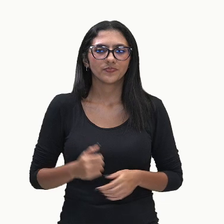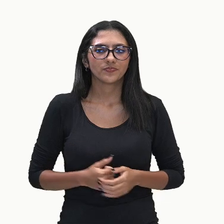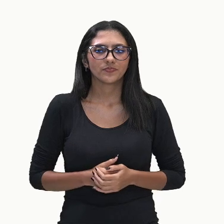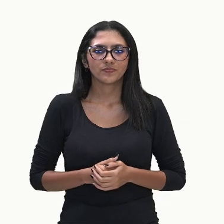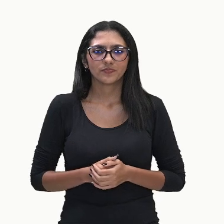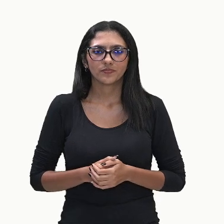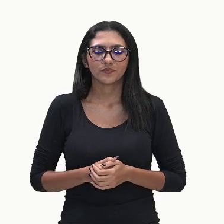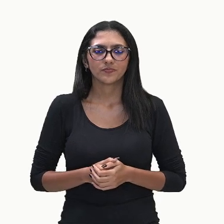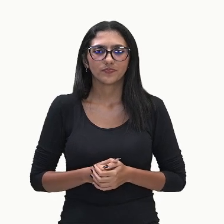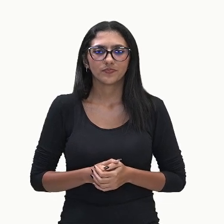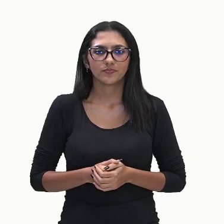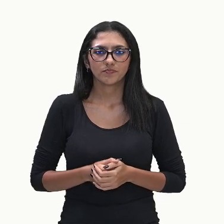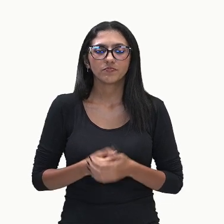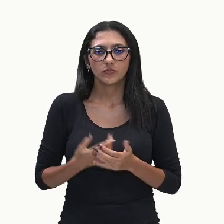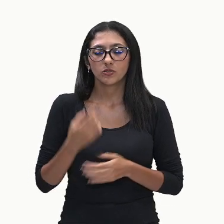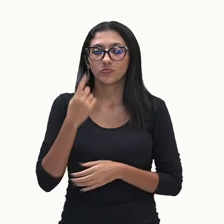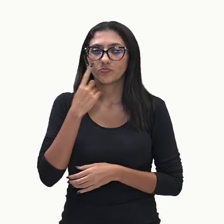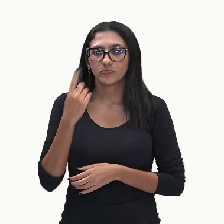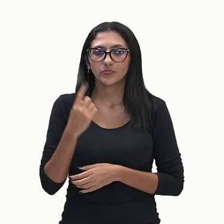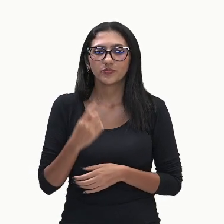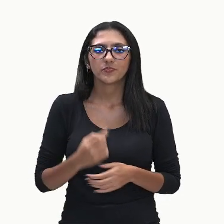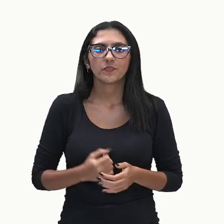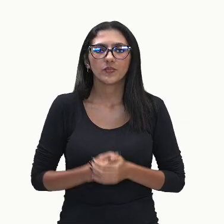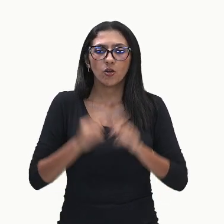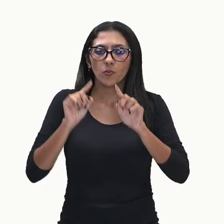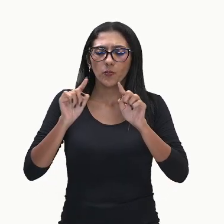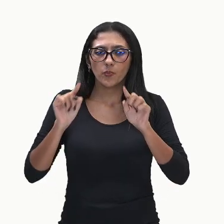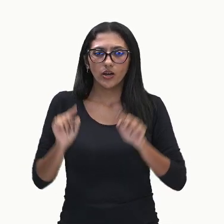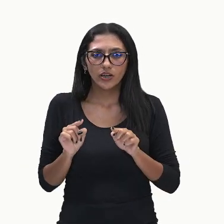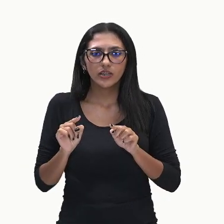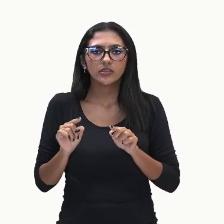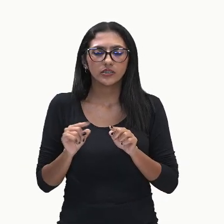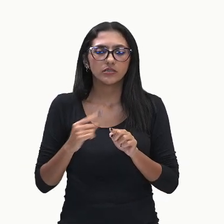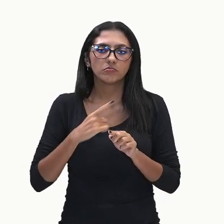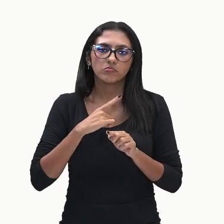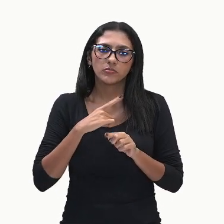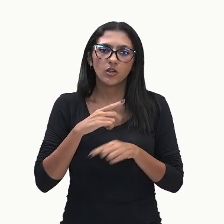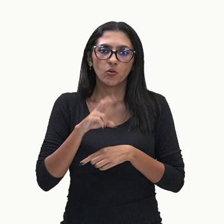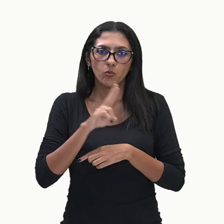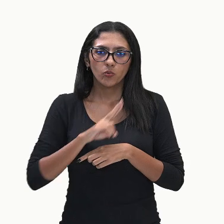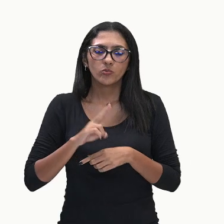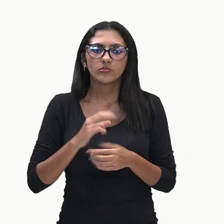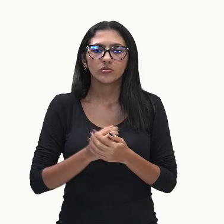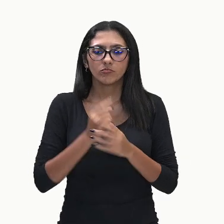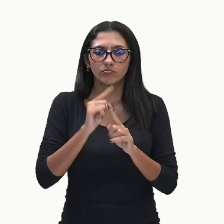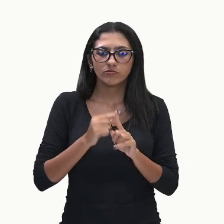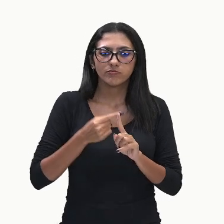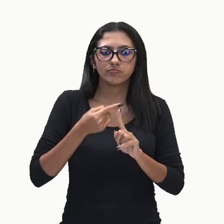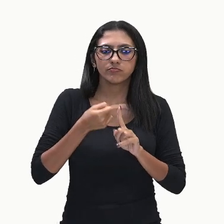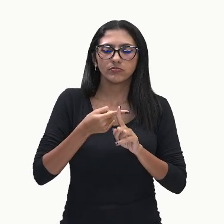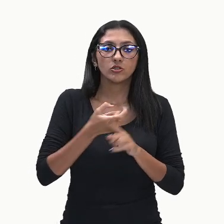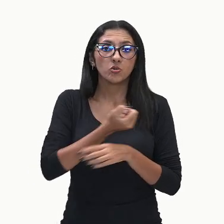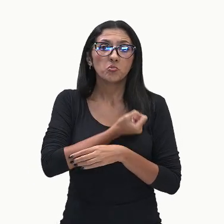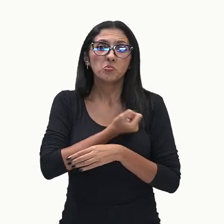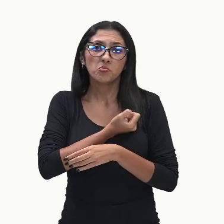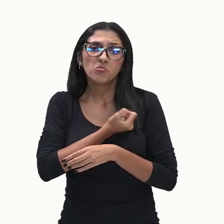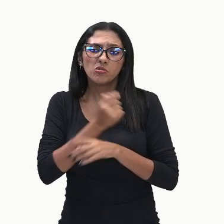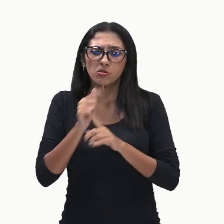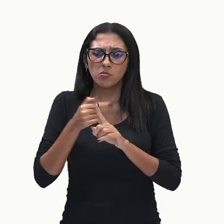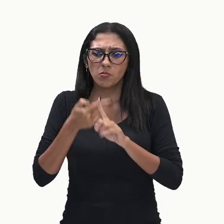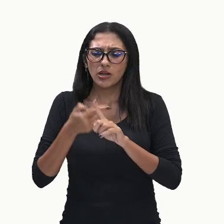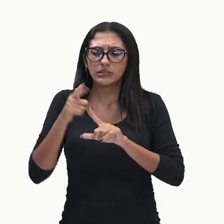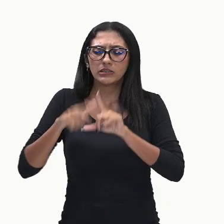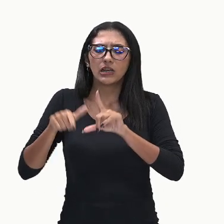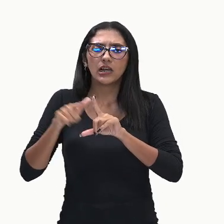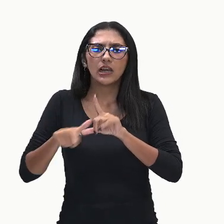tem o seguinte, repare que nos parênteses você tem aí uma adição de números com letra.